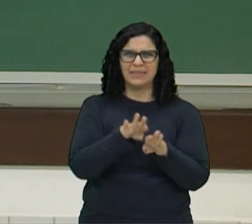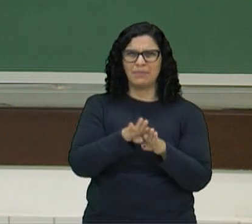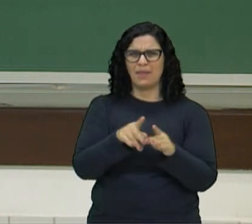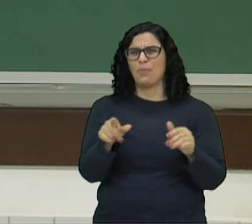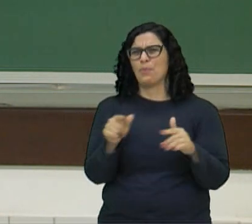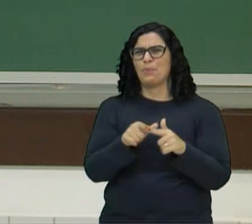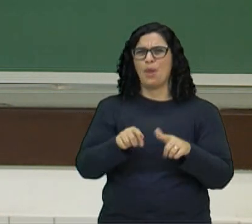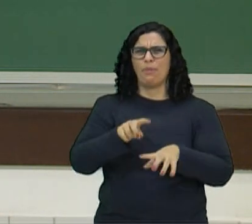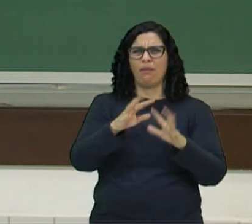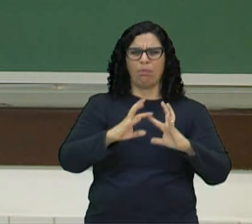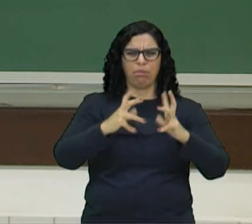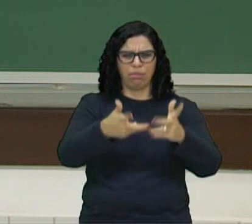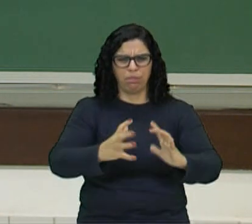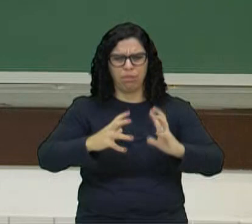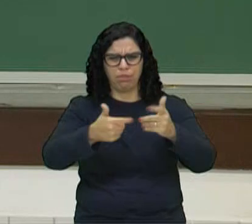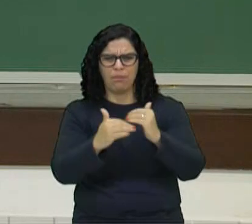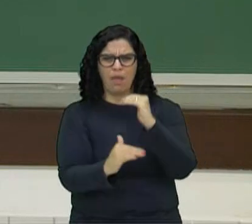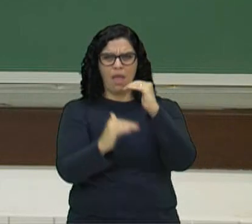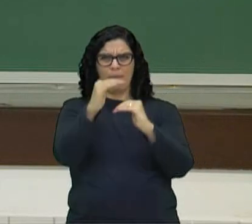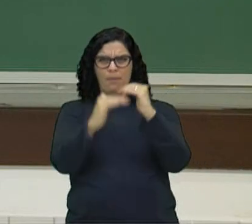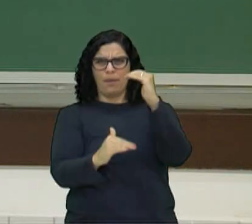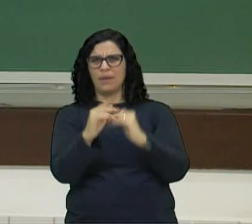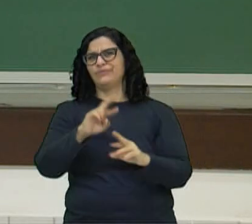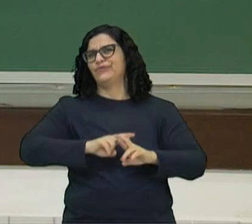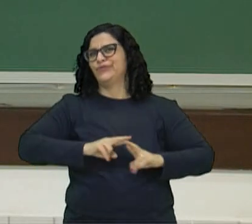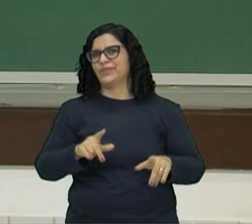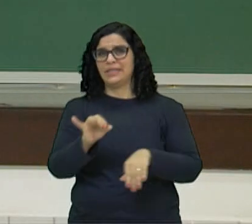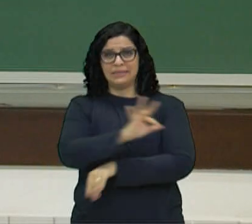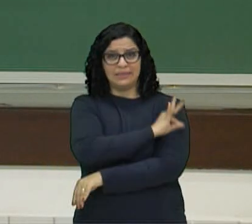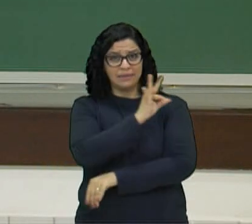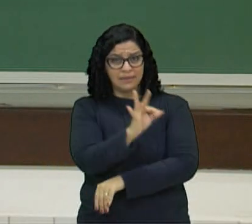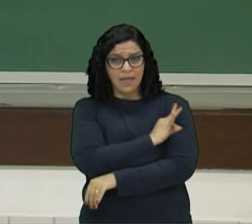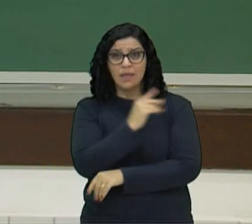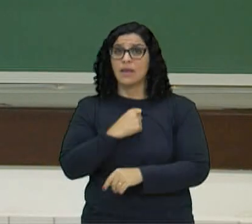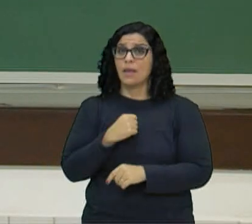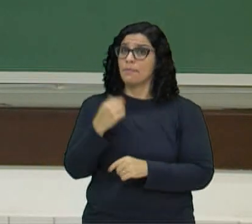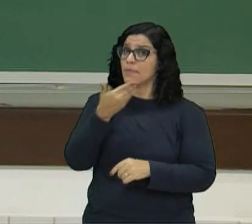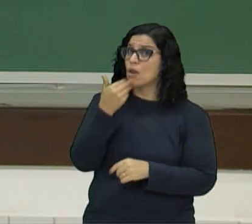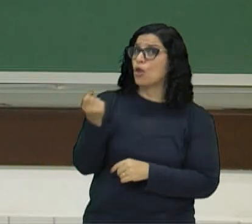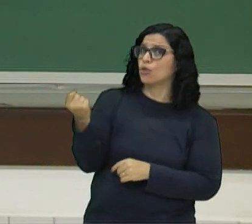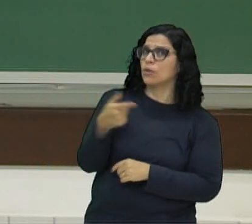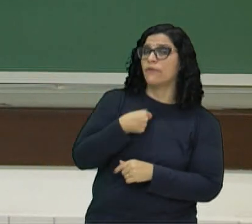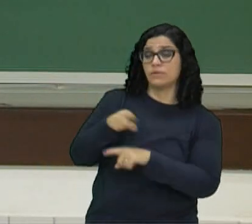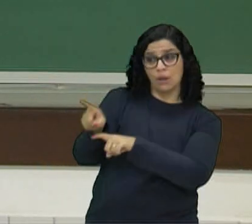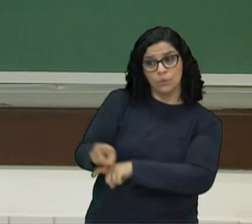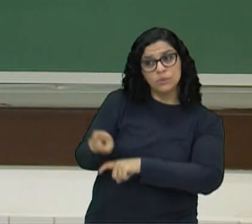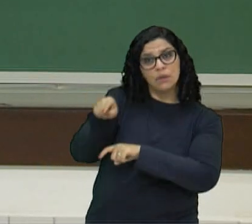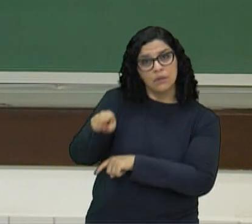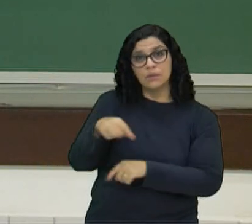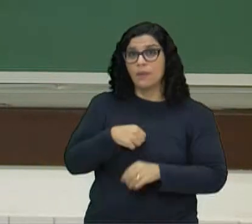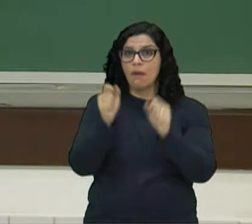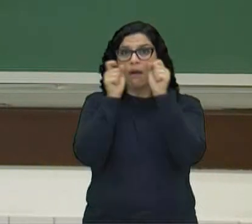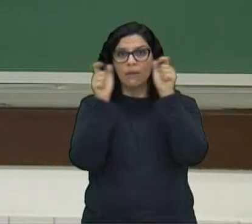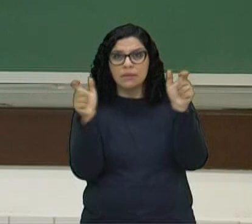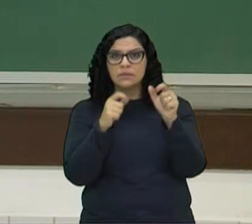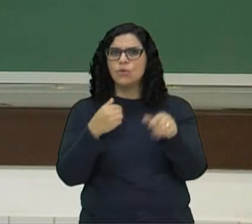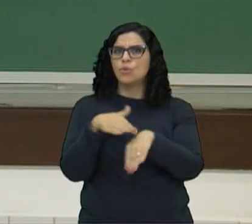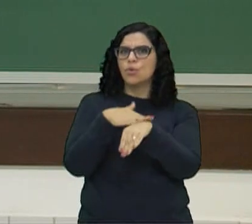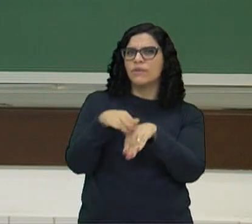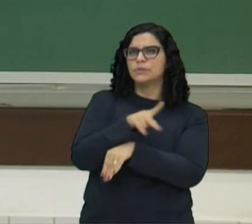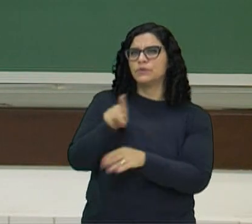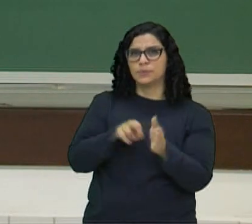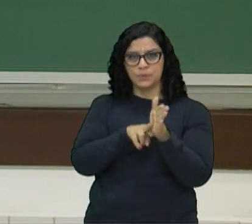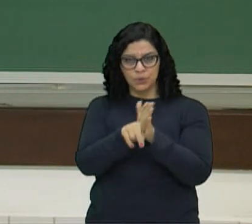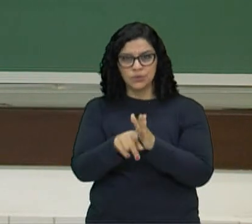camada, grade aradora, grade niveladora, vixe, tem outras técnicas muito mais eficientes, hein, pessoal do campo. Presta atenção, conversa com o seu professor